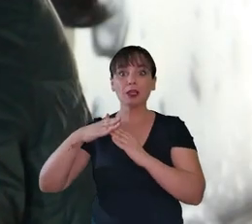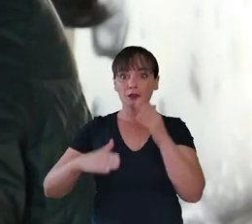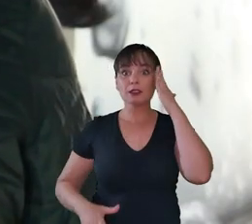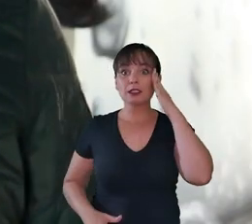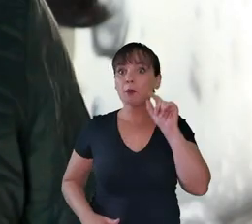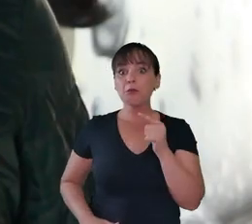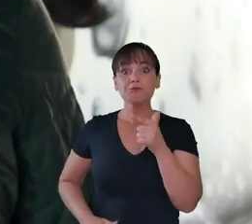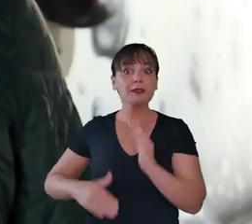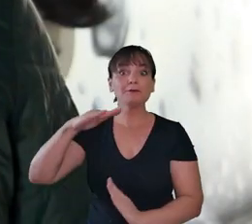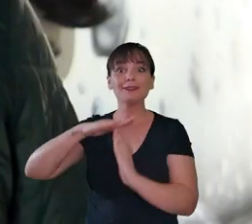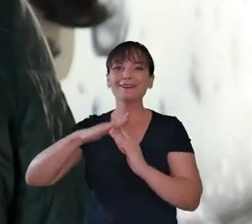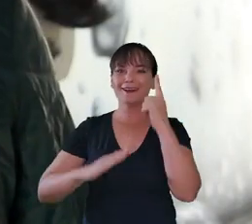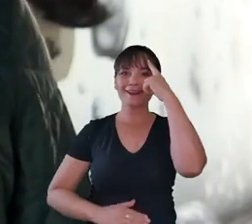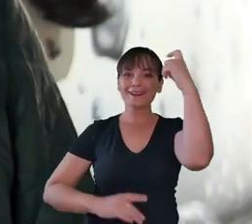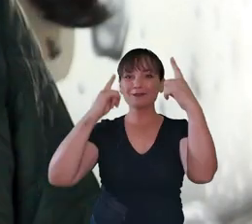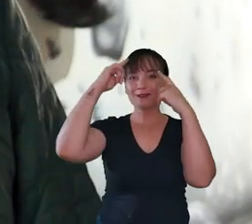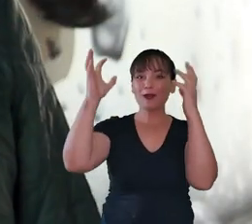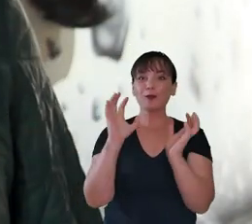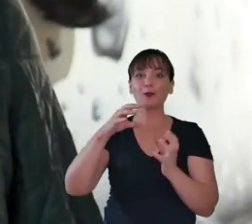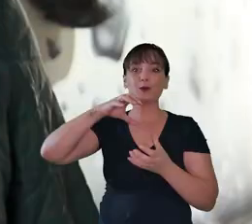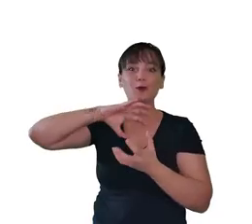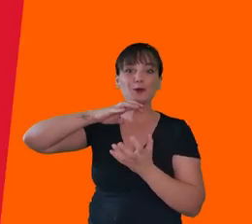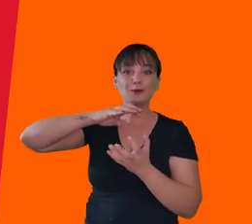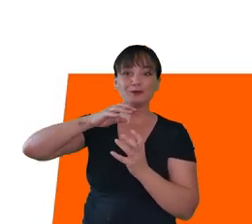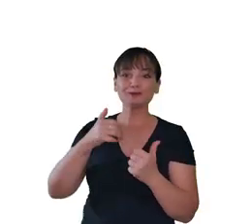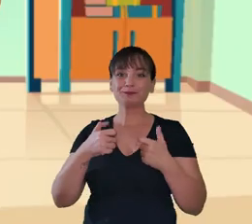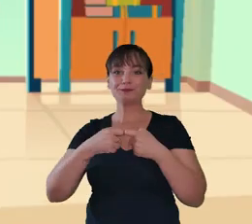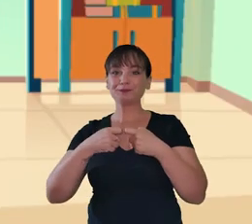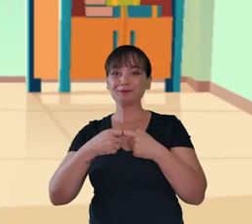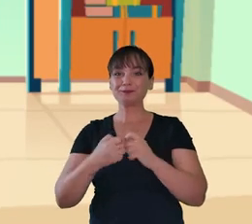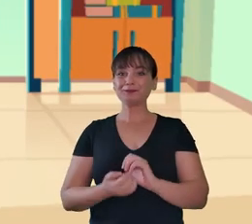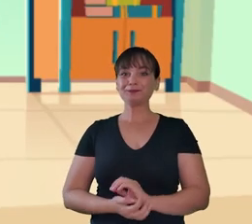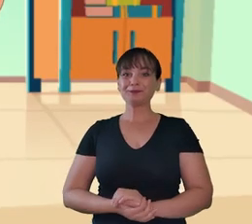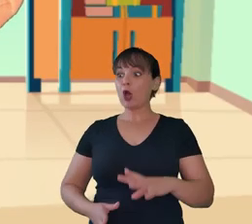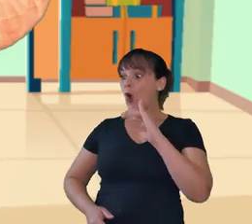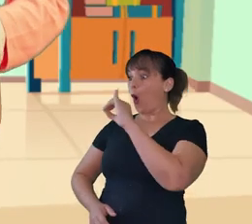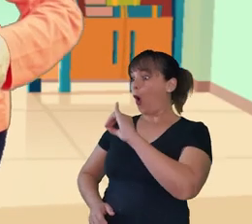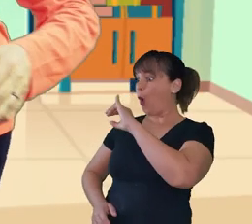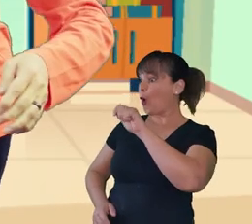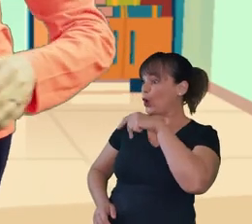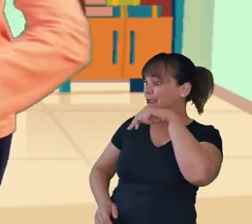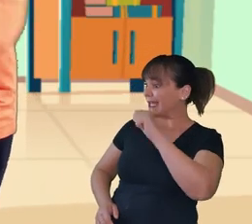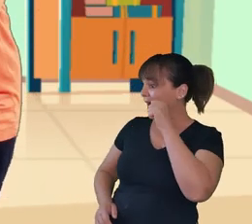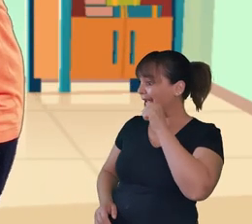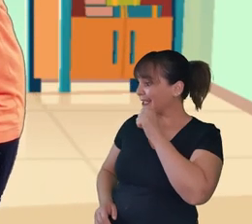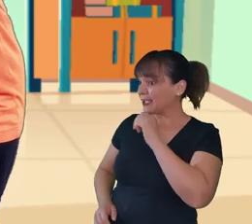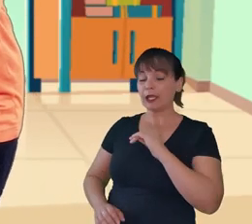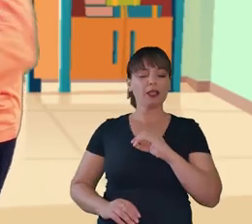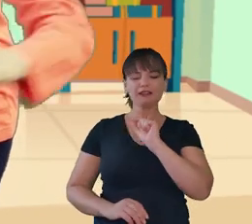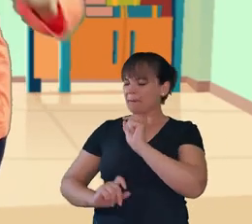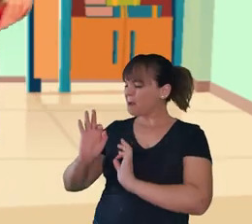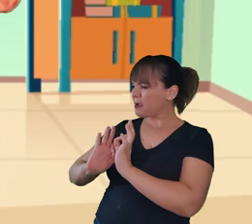o que não tem limite? A criatividade do Bola de Meia. Oi, Jaque. Oi. O que você está preparando para a exposição na